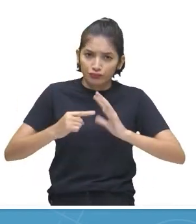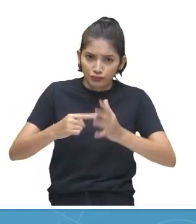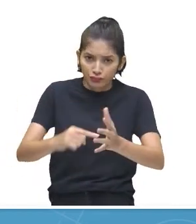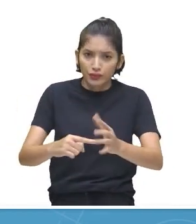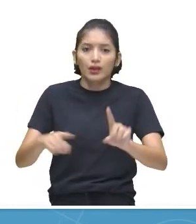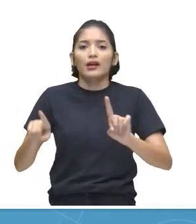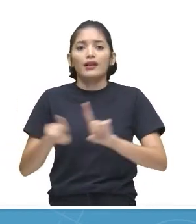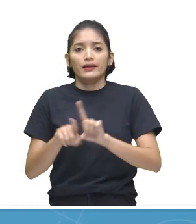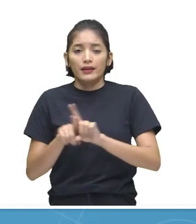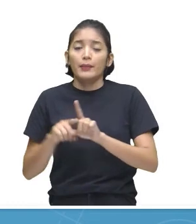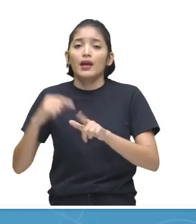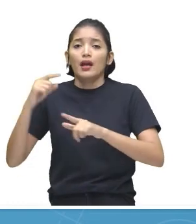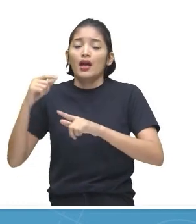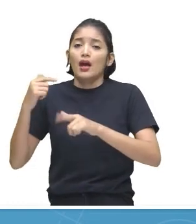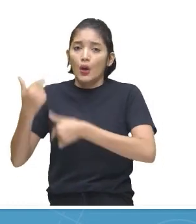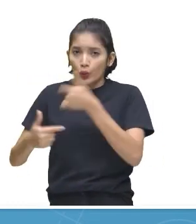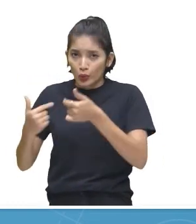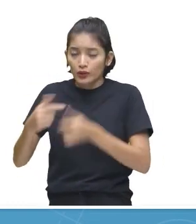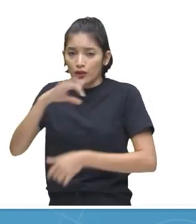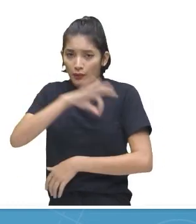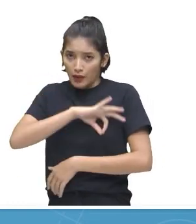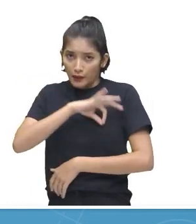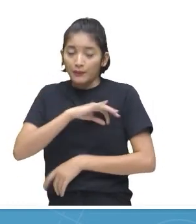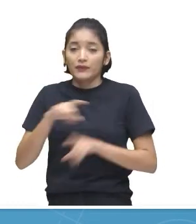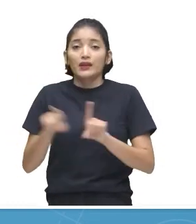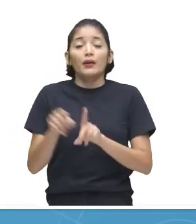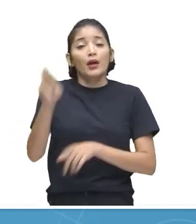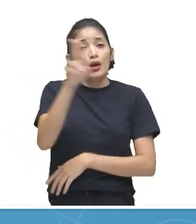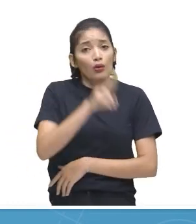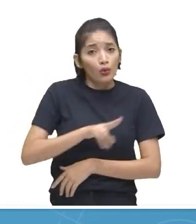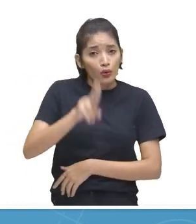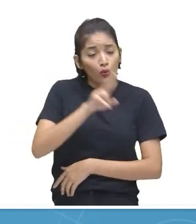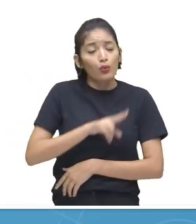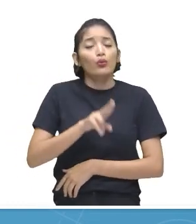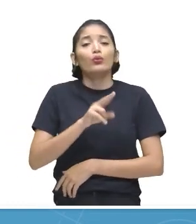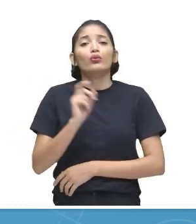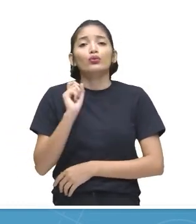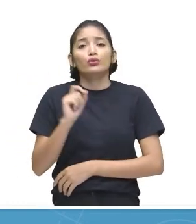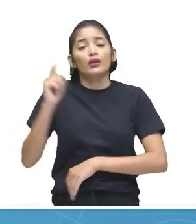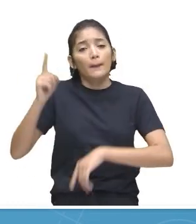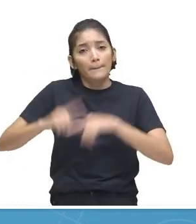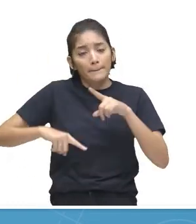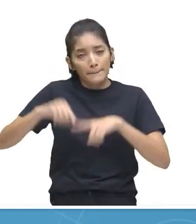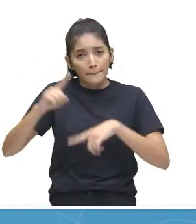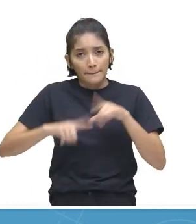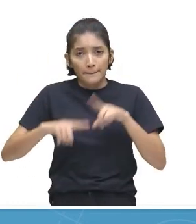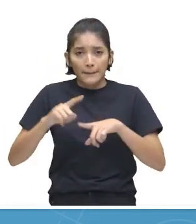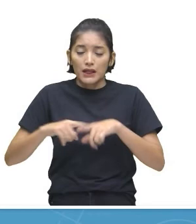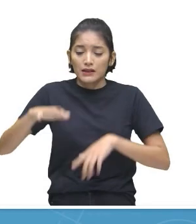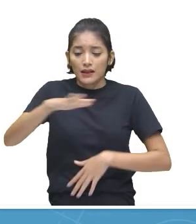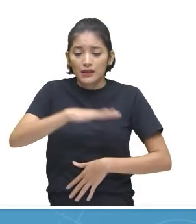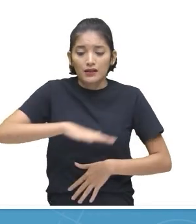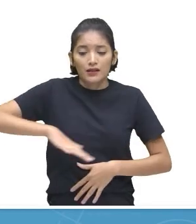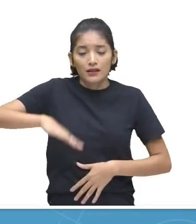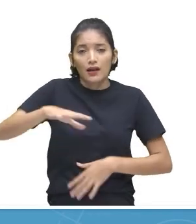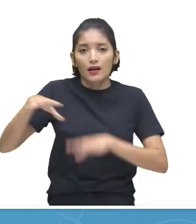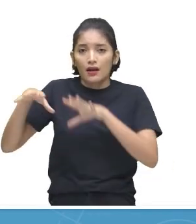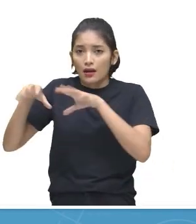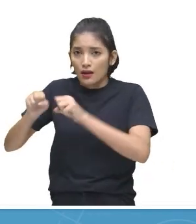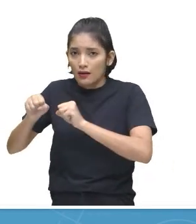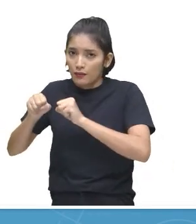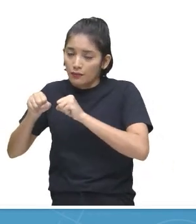obra assalariada, o uso da exploração da matéria-prima das áreas de colônia para